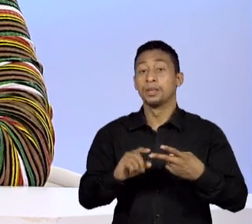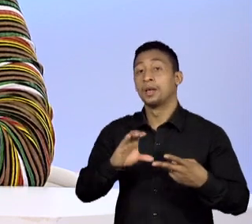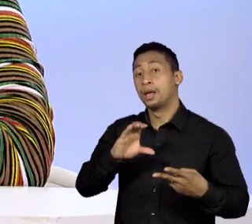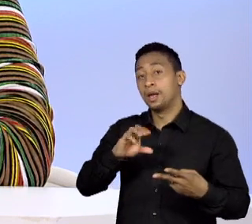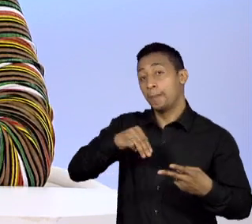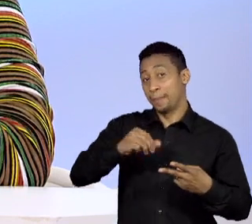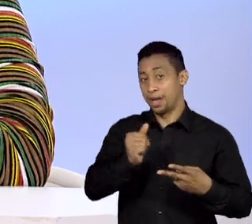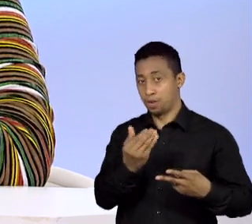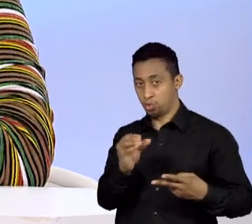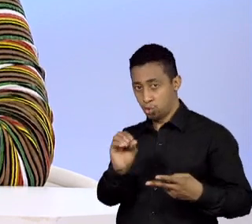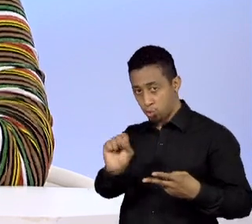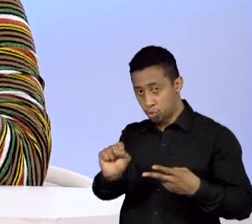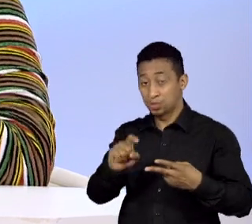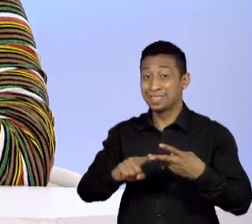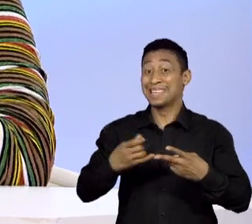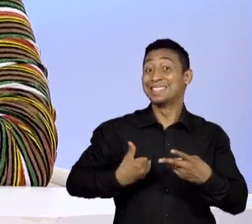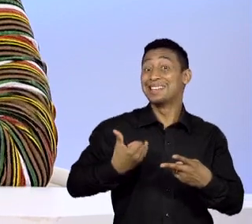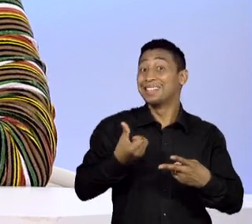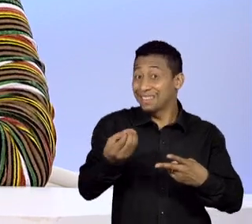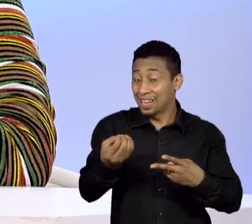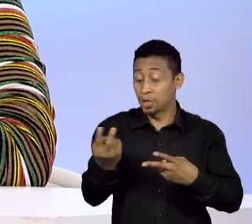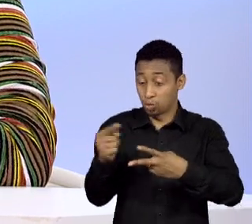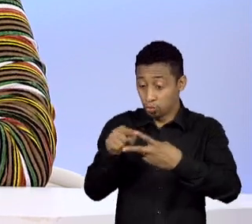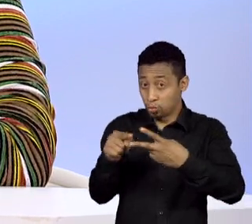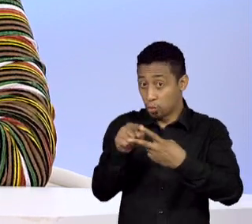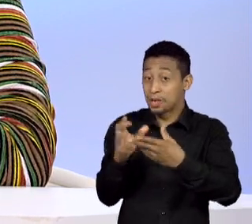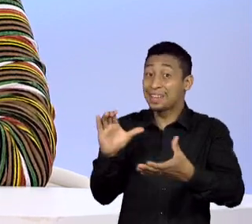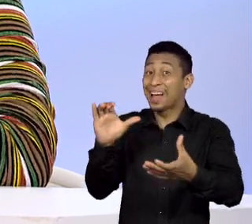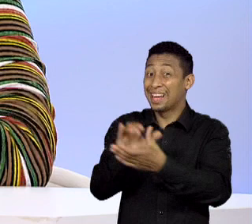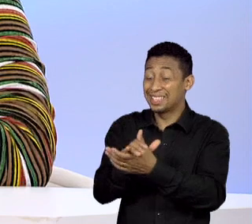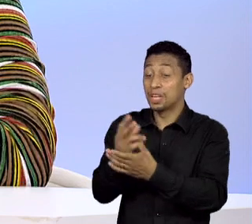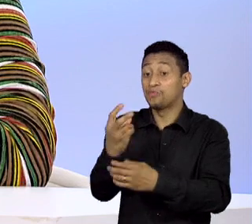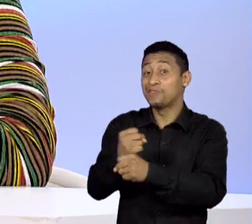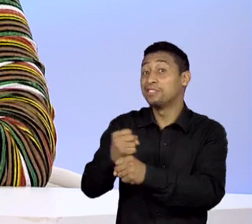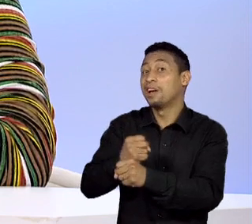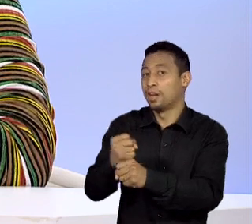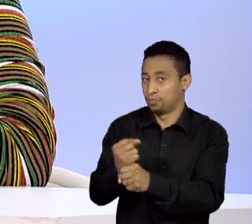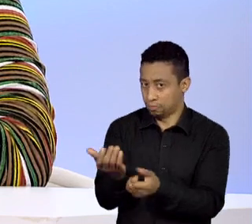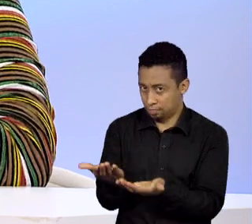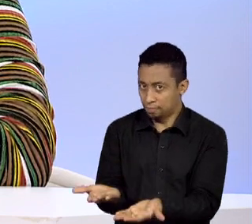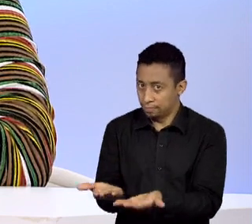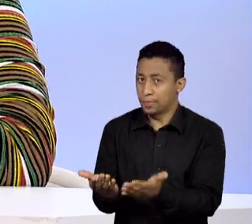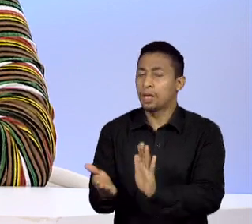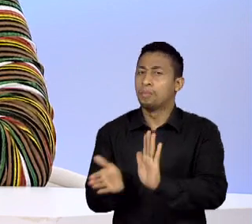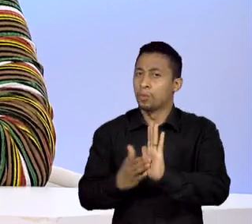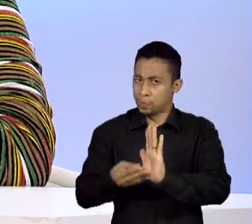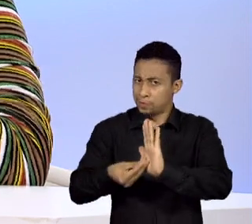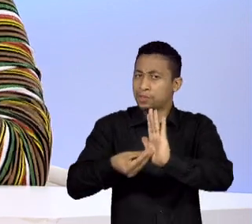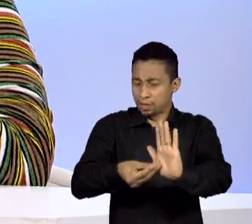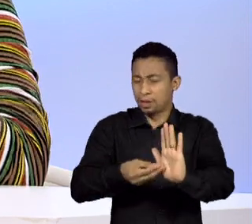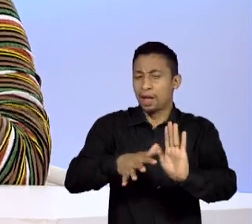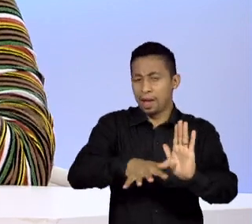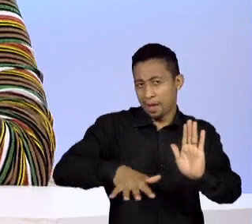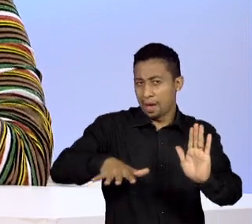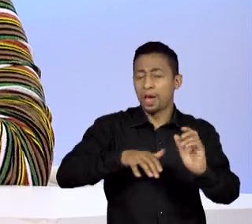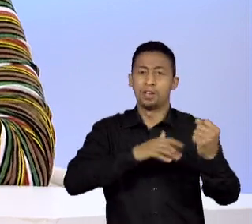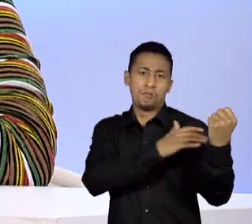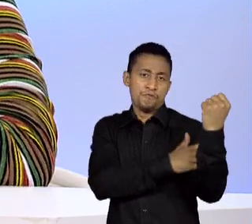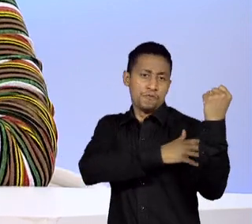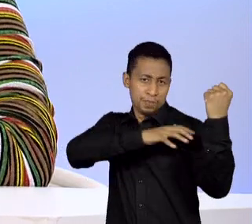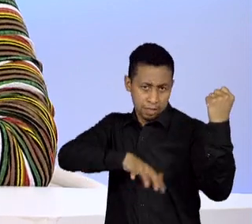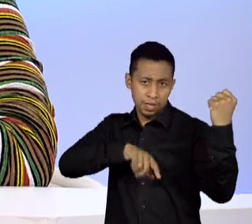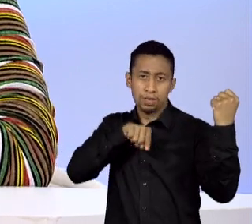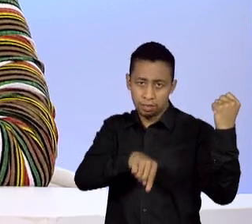durante 20 anos. E aí a gente pensando, né, em todo esse debate, né, das pautas feministas, né, dessa primavera feminista